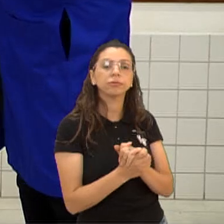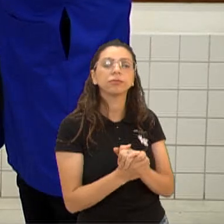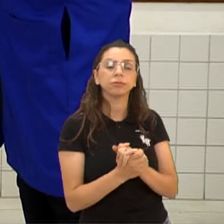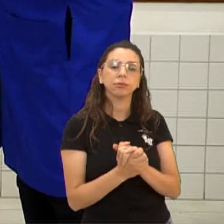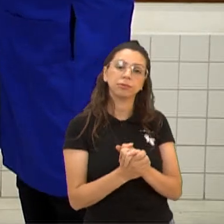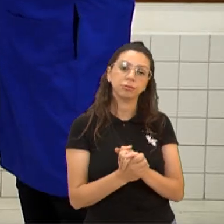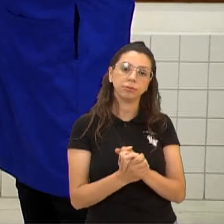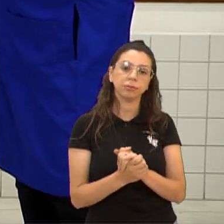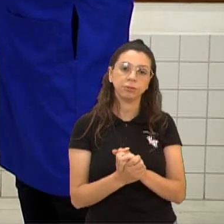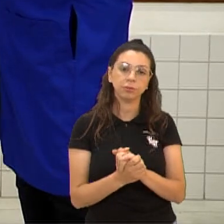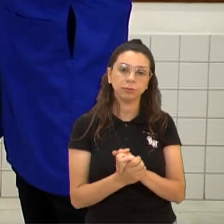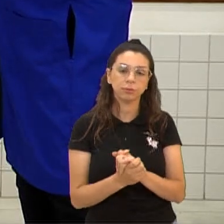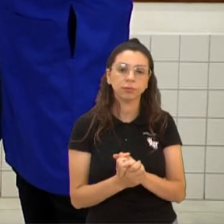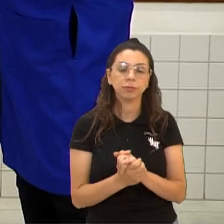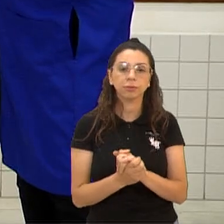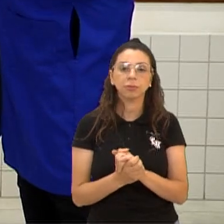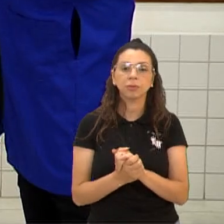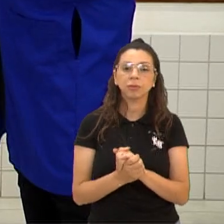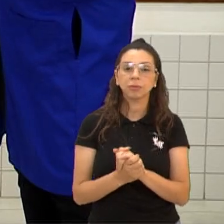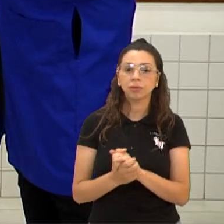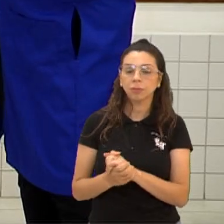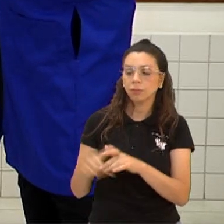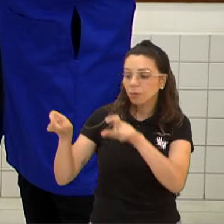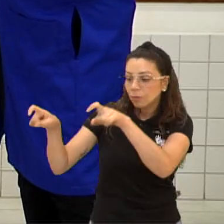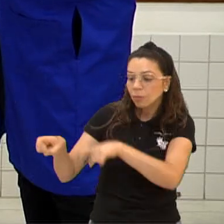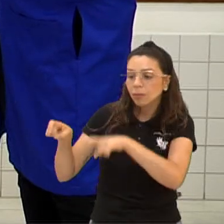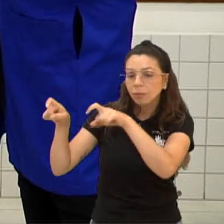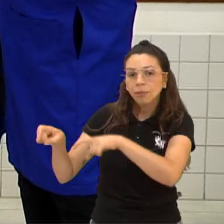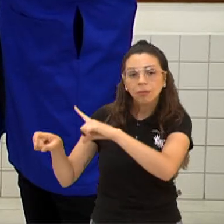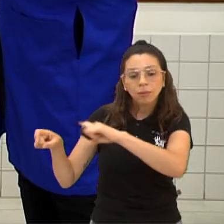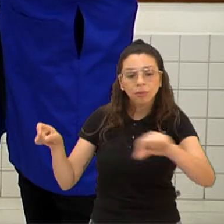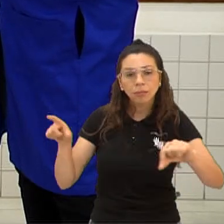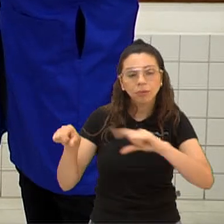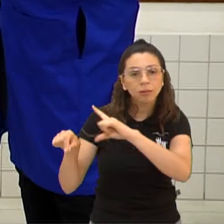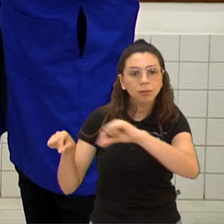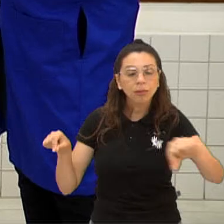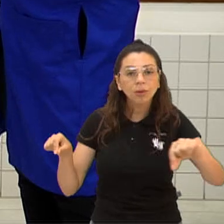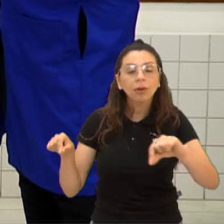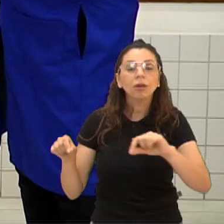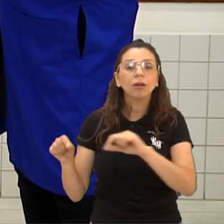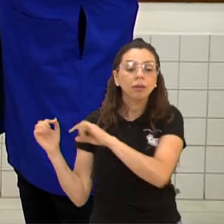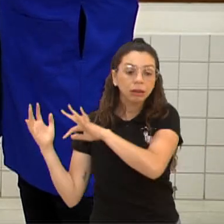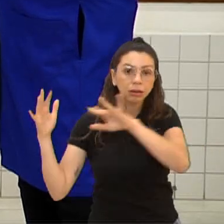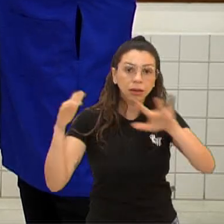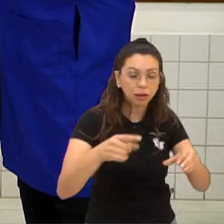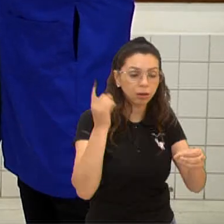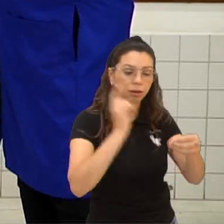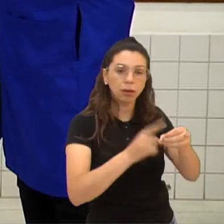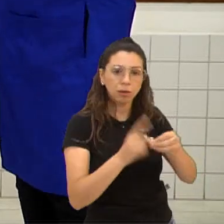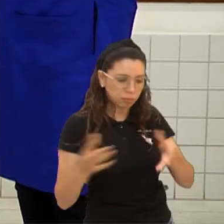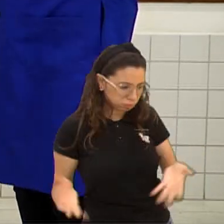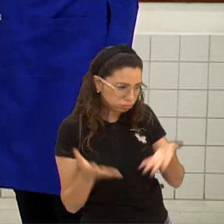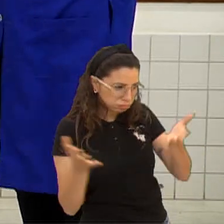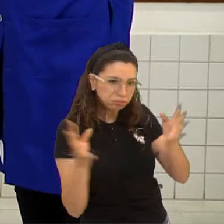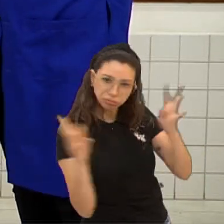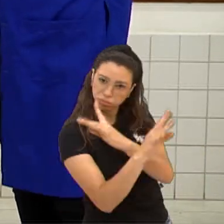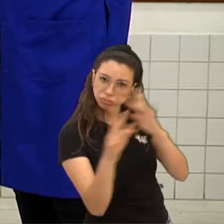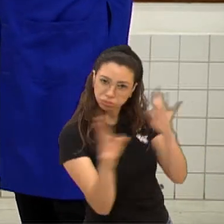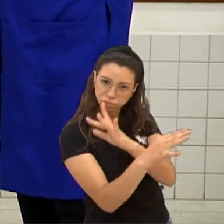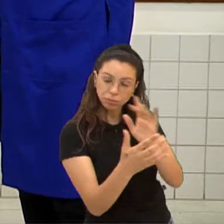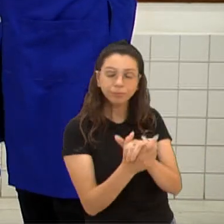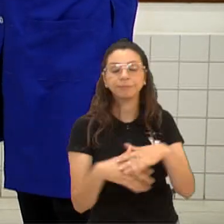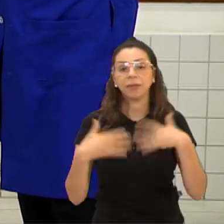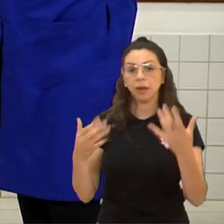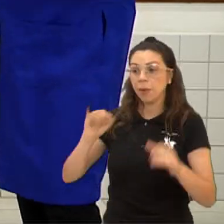aqui. Êxodo, Super 941 Êxodo Urbano contribuiu para a urbanização? Então,